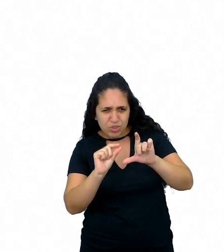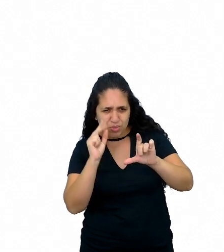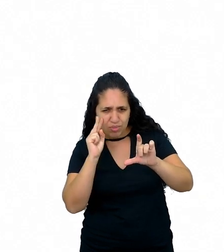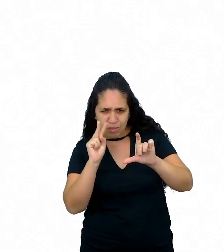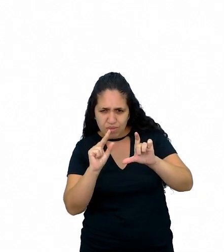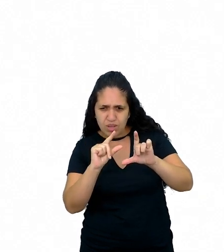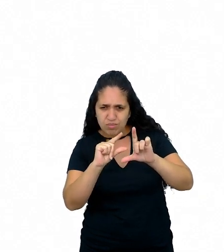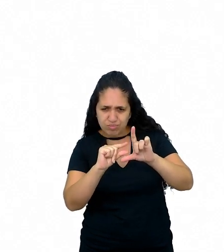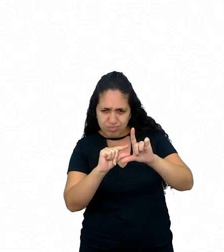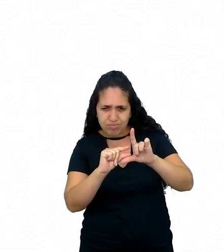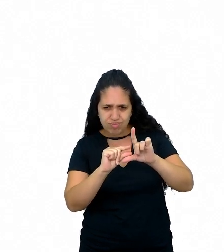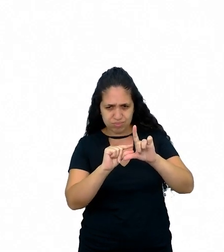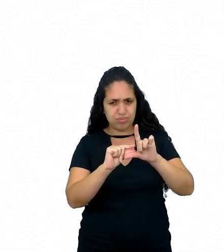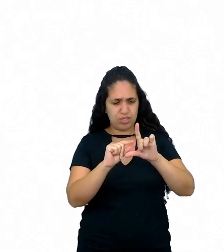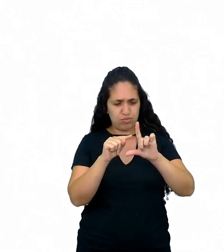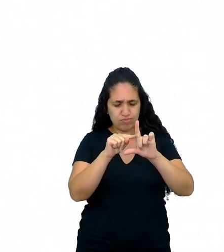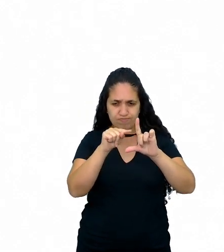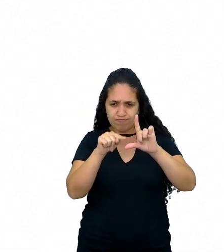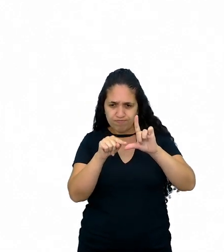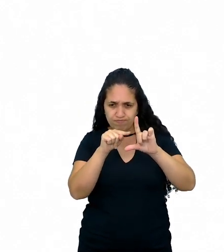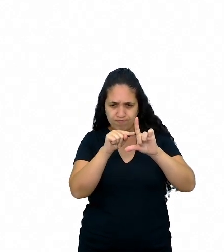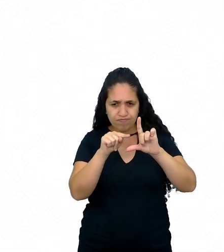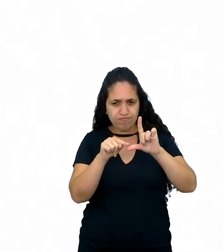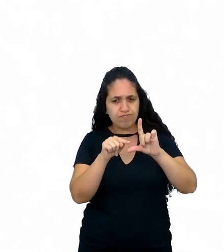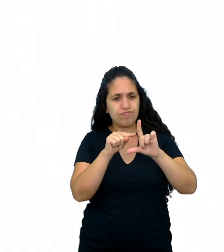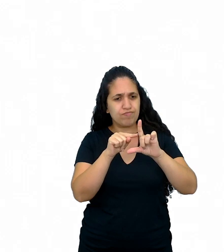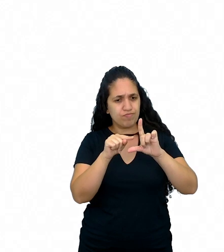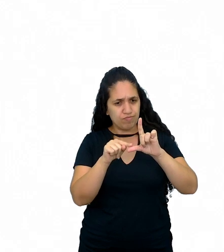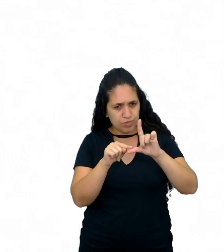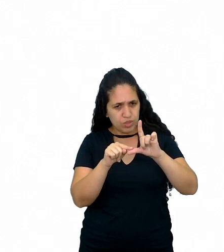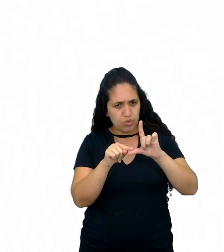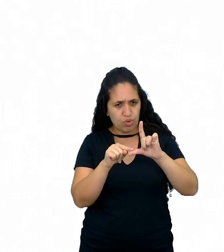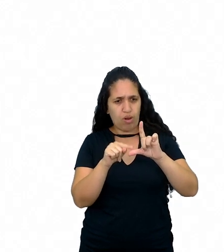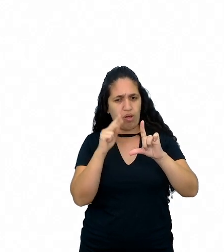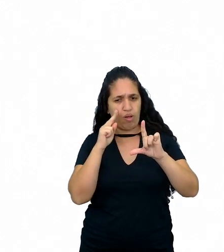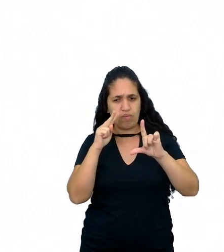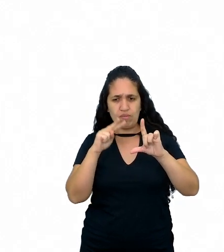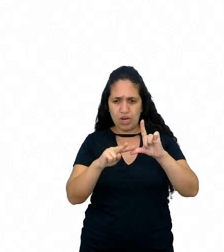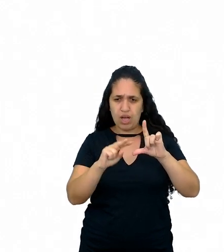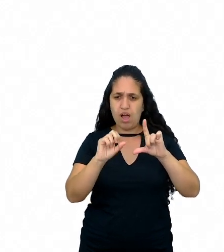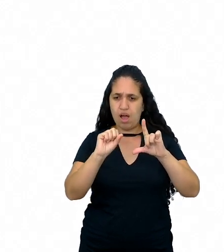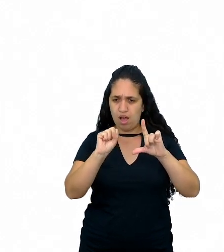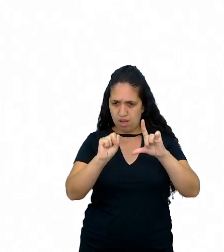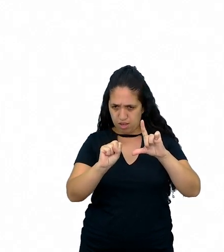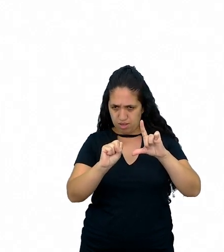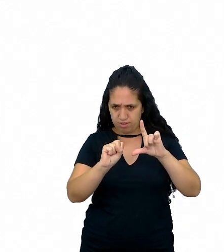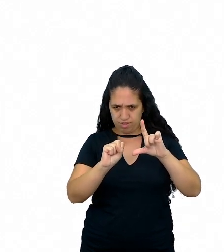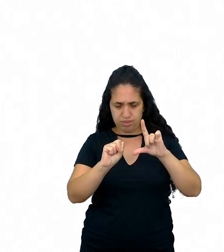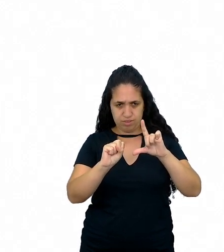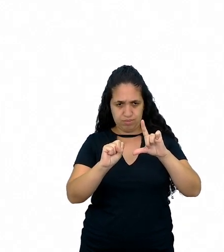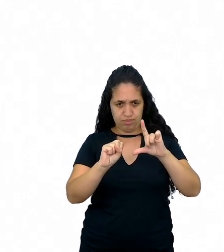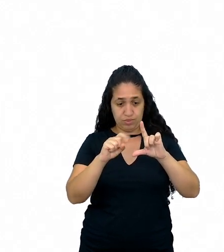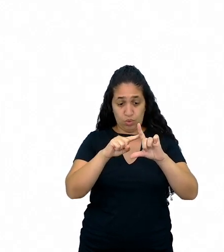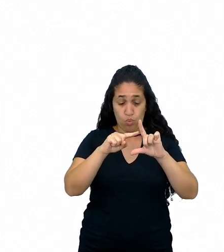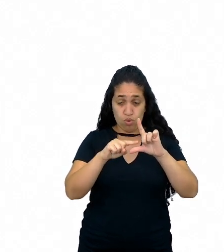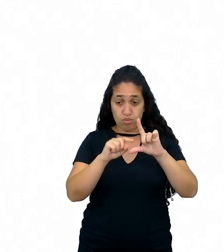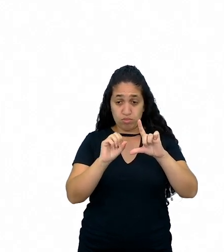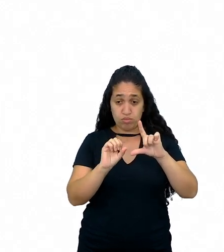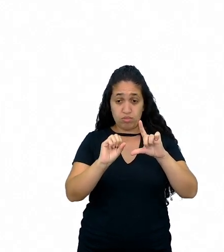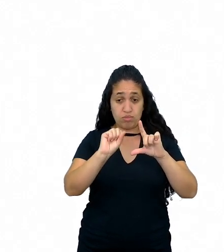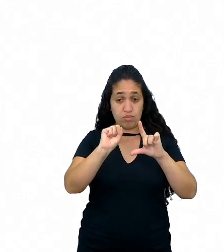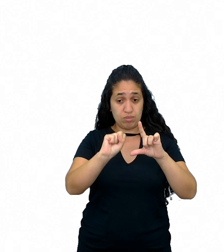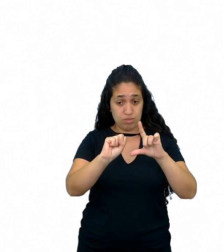tela do computador ou do celular, mas vocês, estando com o material em mãos, aí a gente olha aí que o ângulo